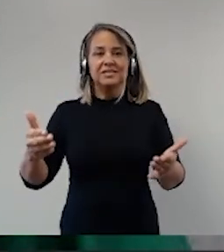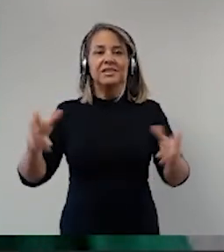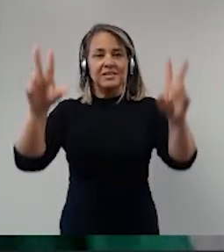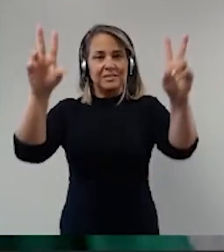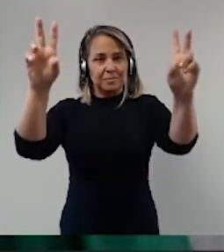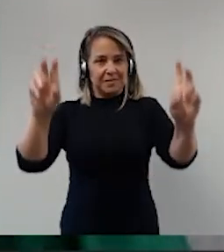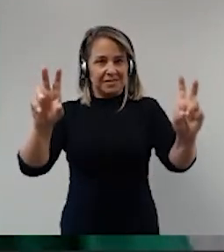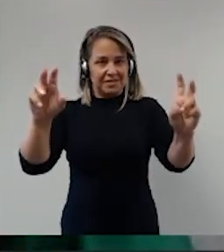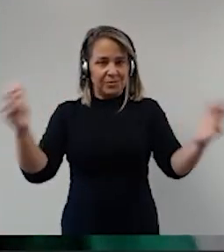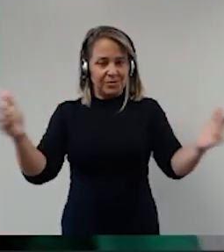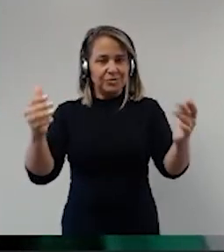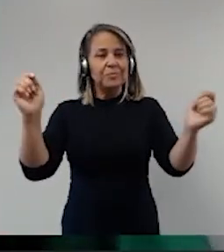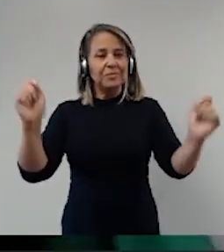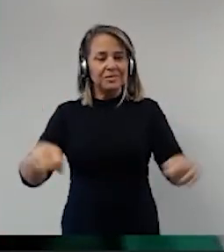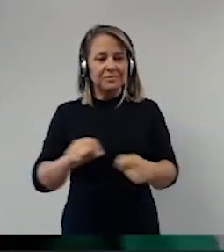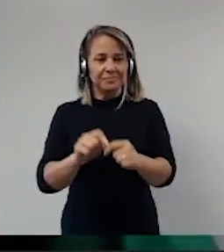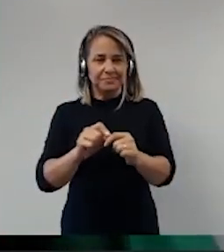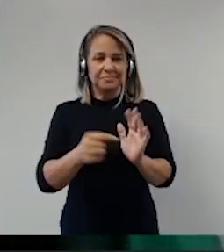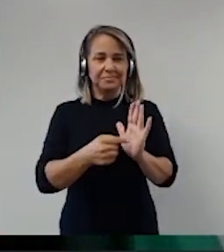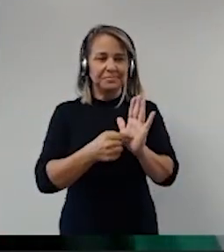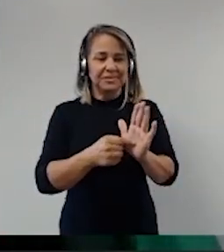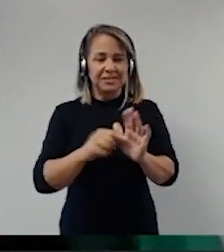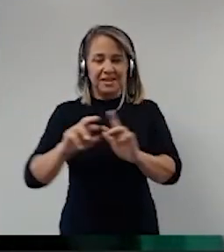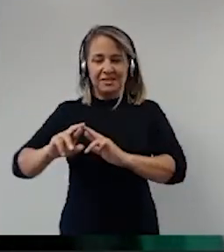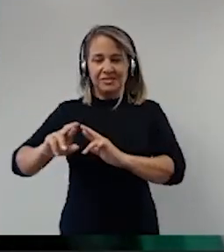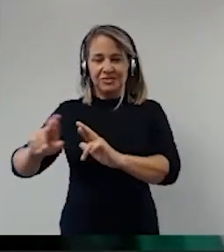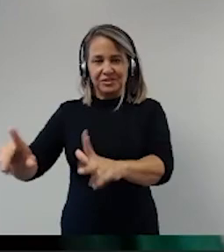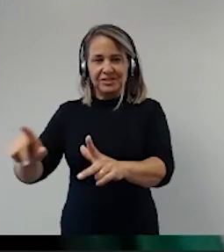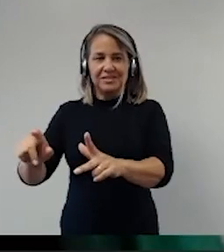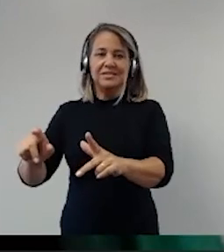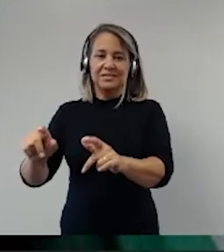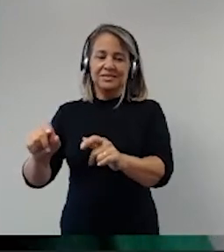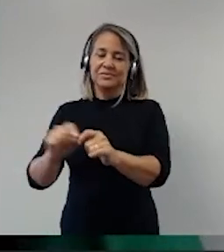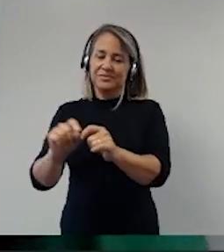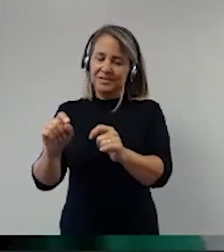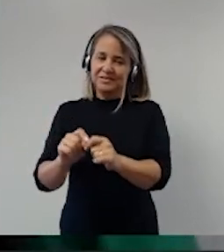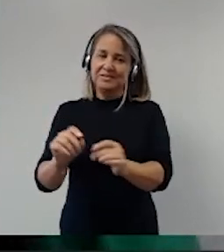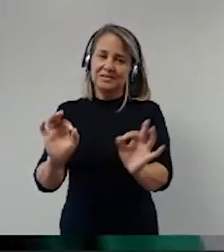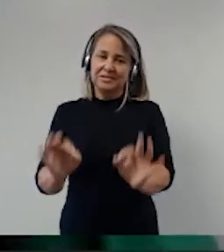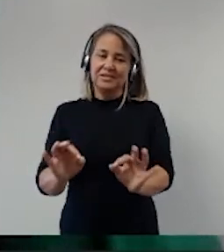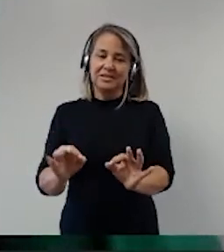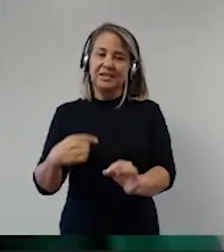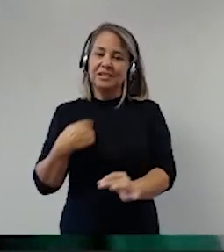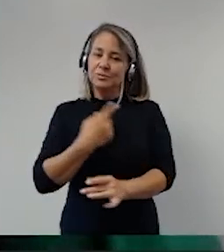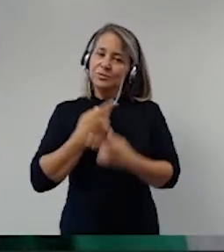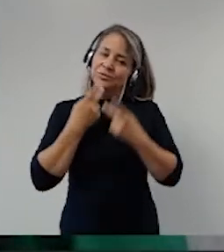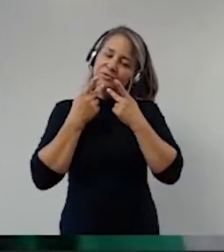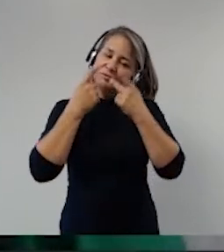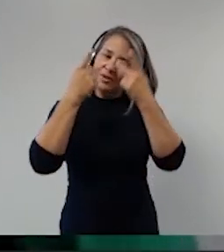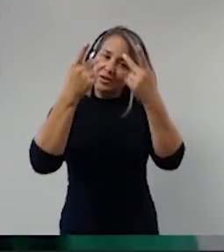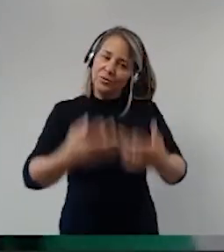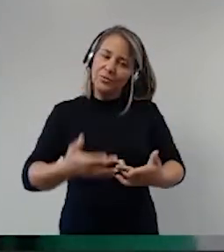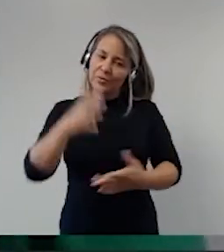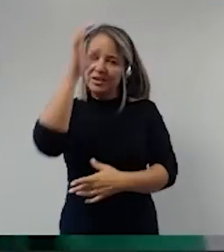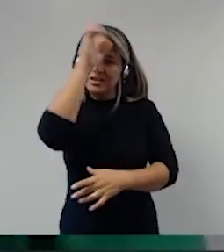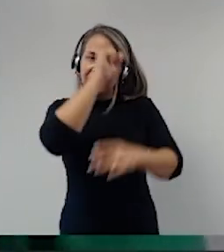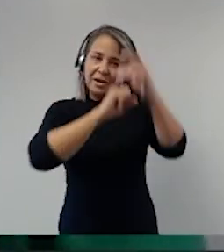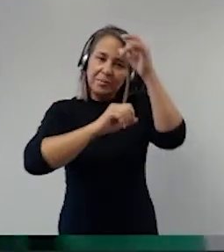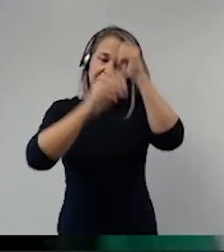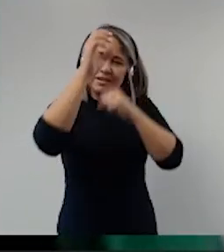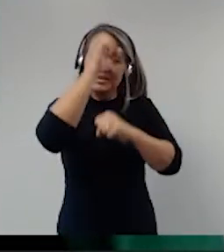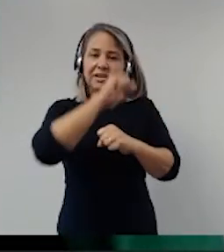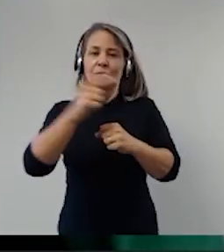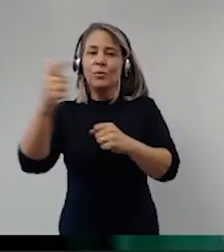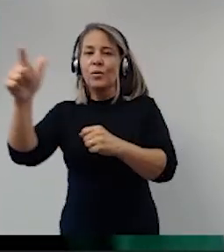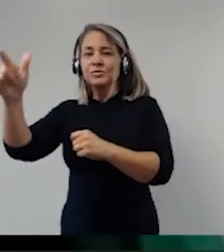gente consiga ter feito a diferença na vida de algumas pessoas e que o que a gente falou aqui, que a gente aprendeu com a doutora Silvia,